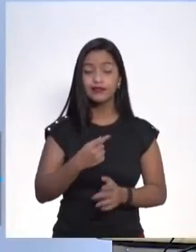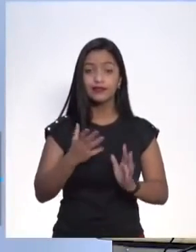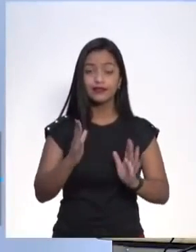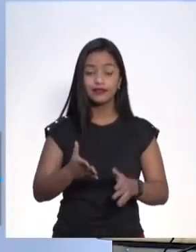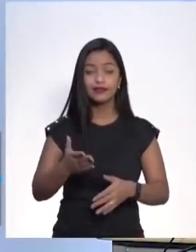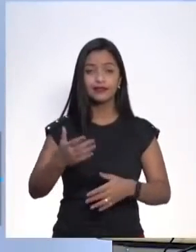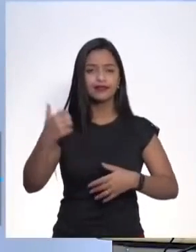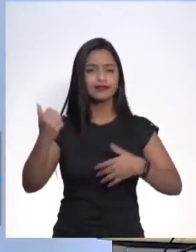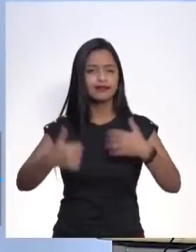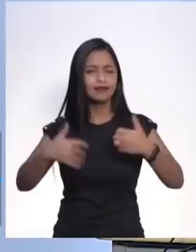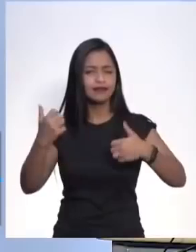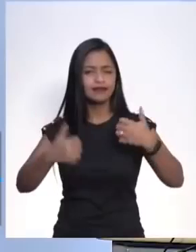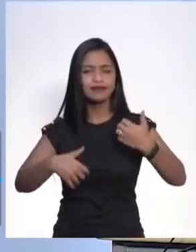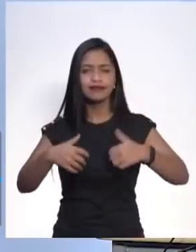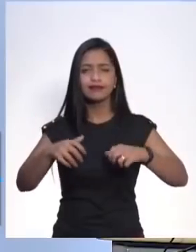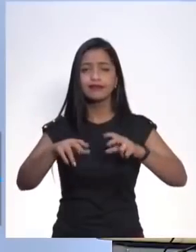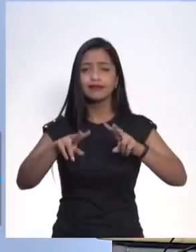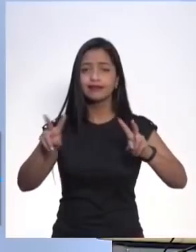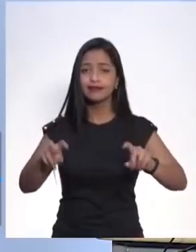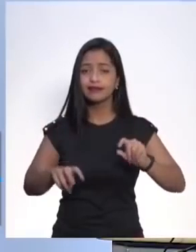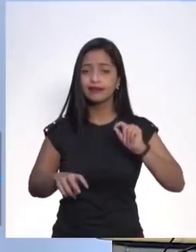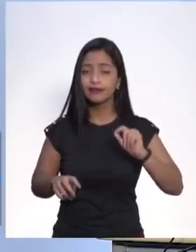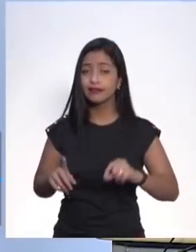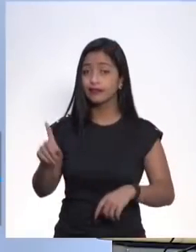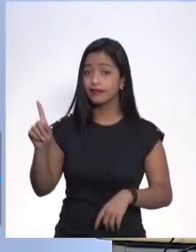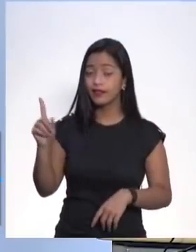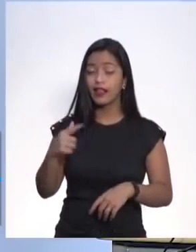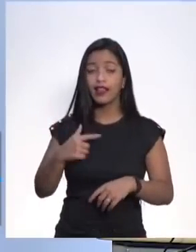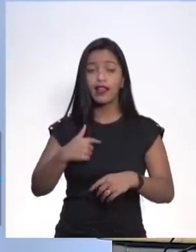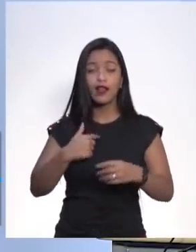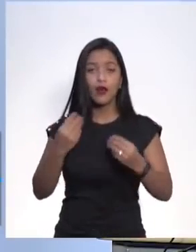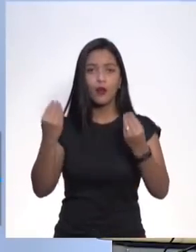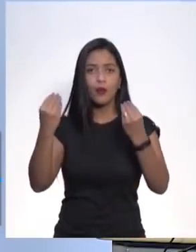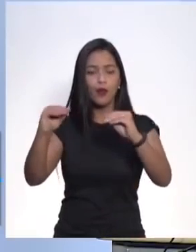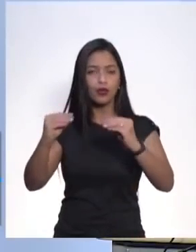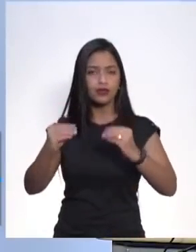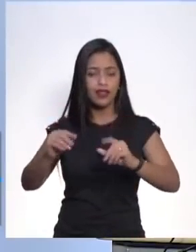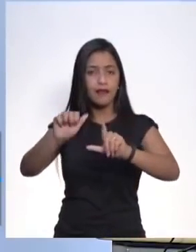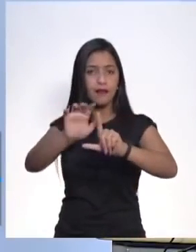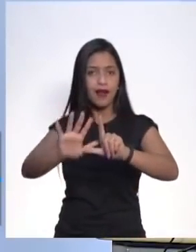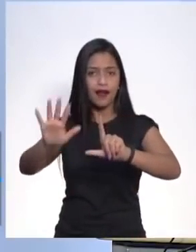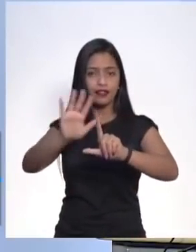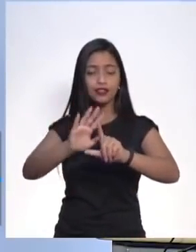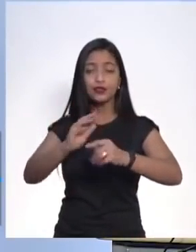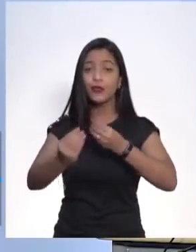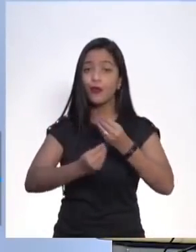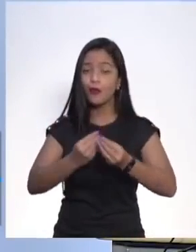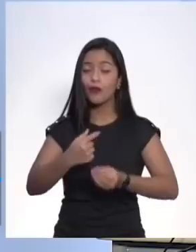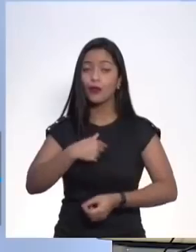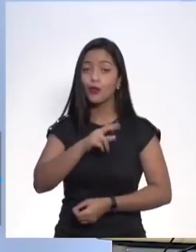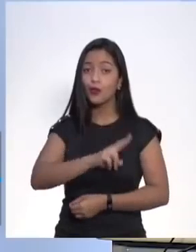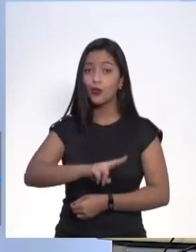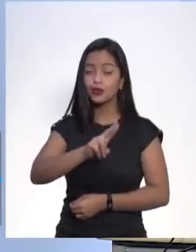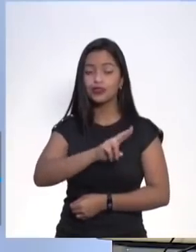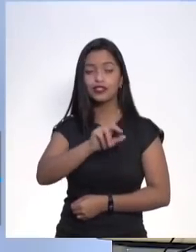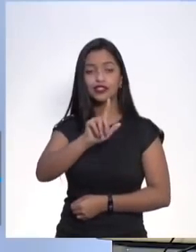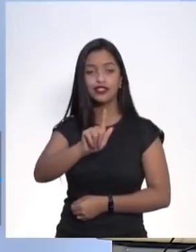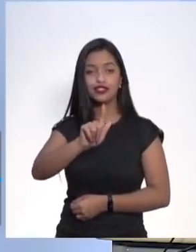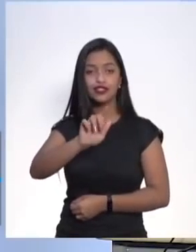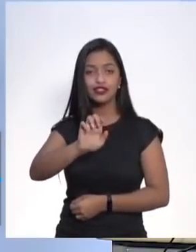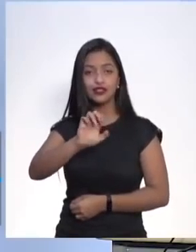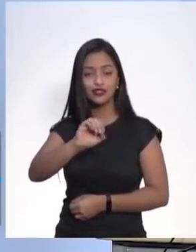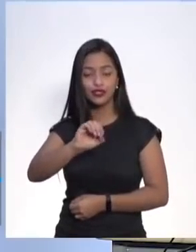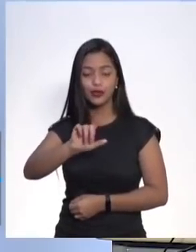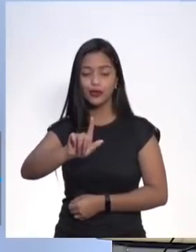falamos muito. Essa figura eu construí no GeoGebra, tá? Então, essa imagem foi construída lá no GeoGebra. Então, tentem dar uma olhada, nós